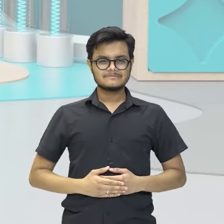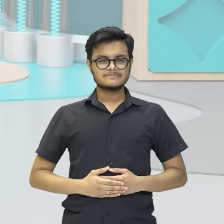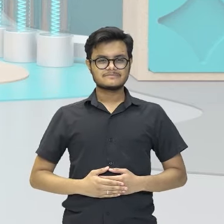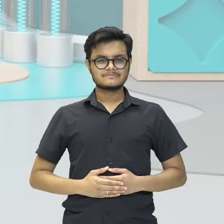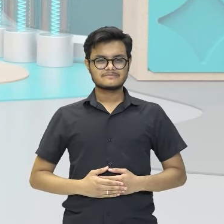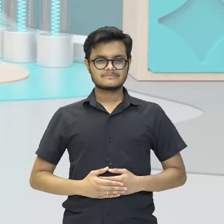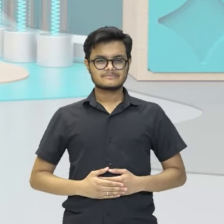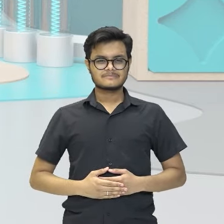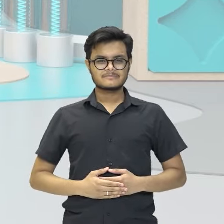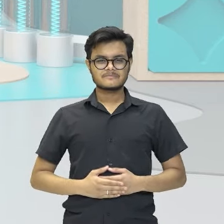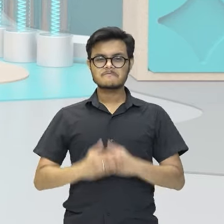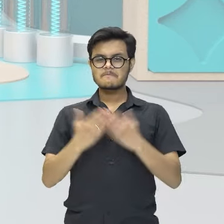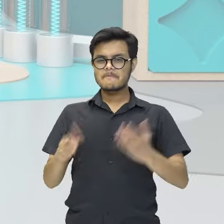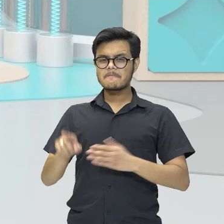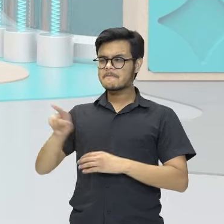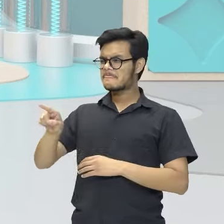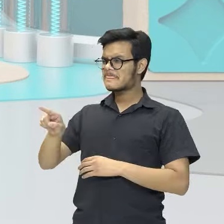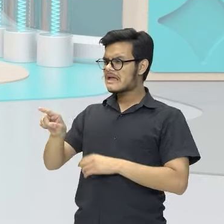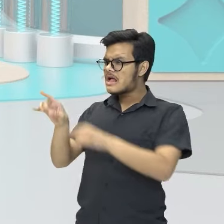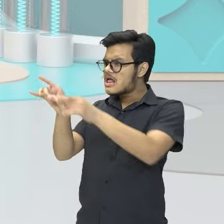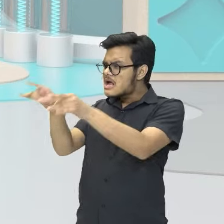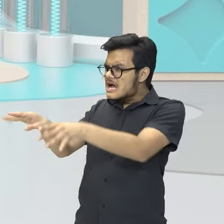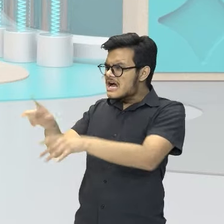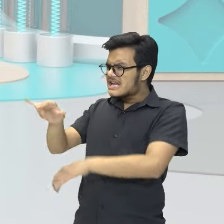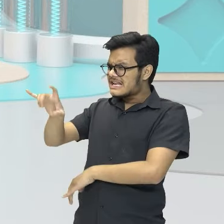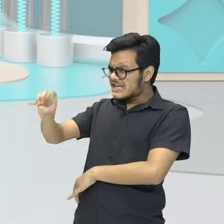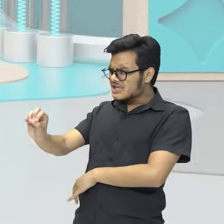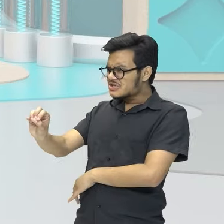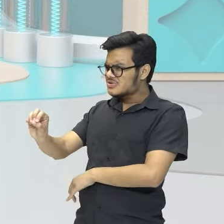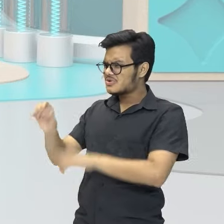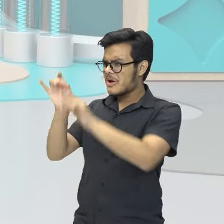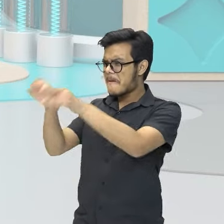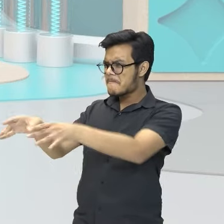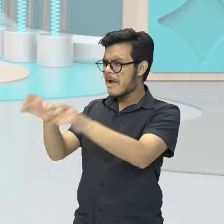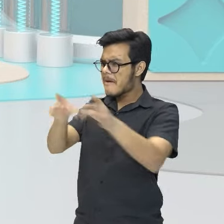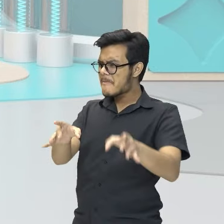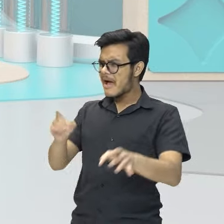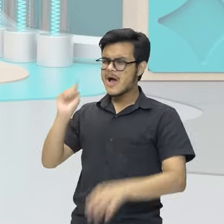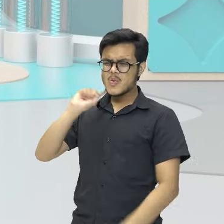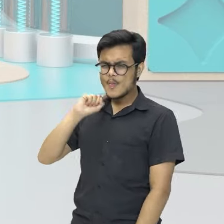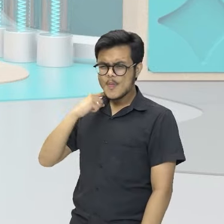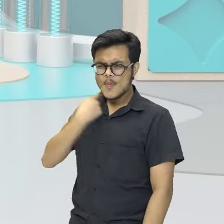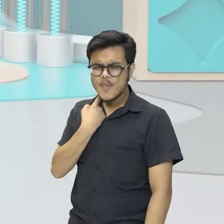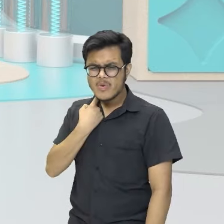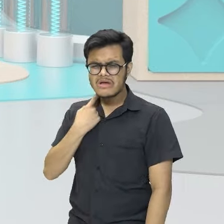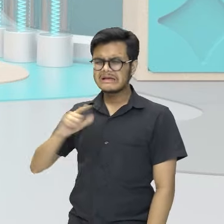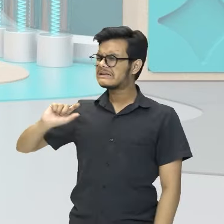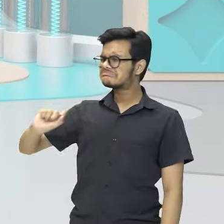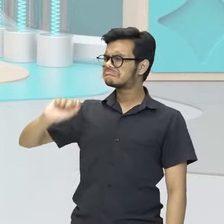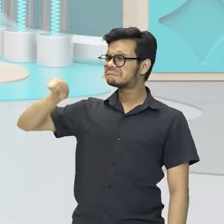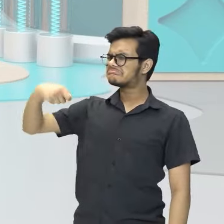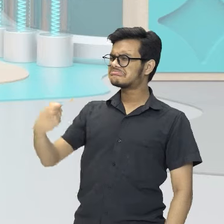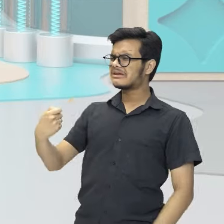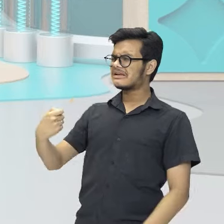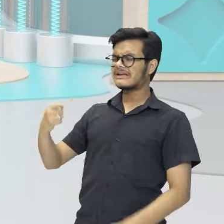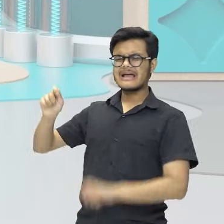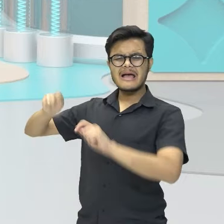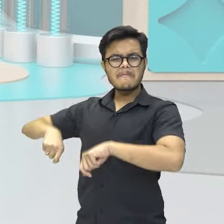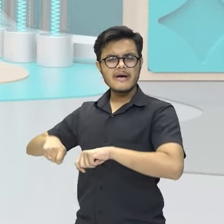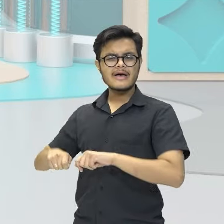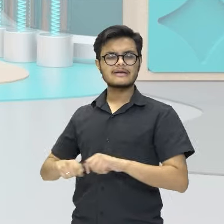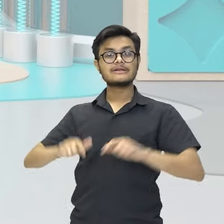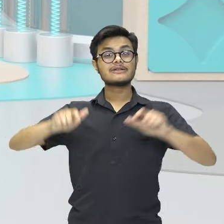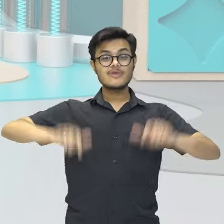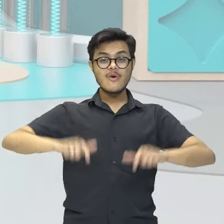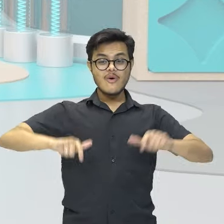no próximo quadrinho diz o seguinte sujaram tudo aqui quem terá feito isso Note que de repente naquele ambiente